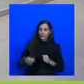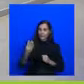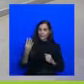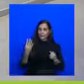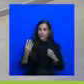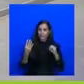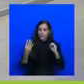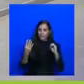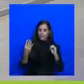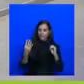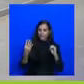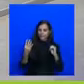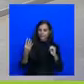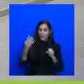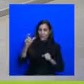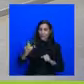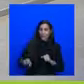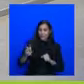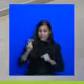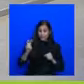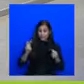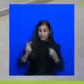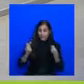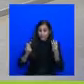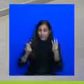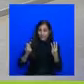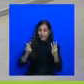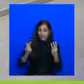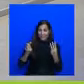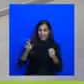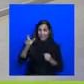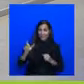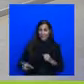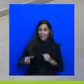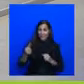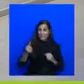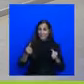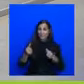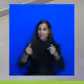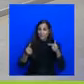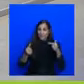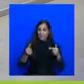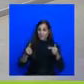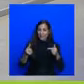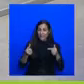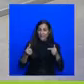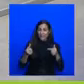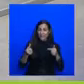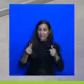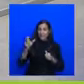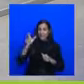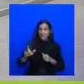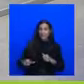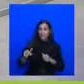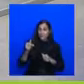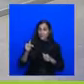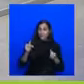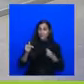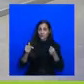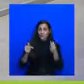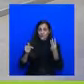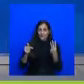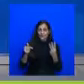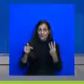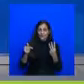4, 0. Coluna 5, 3. Coluna 6, 7. E coluna 7,